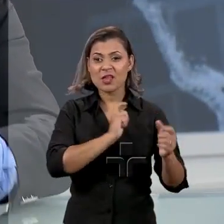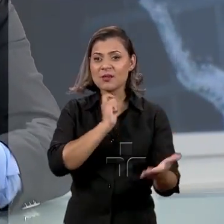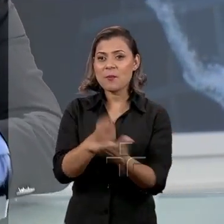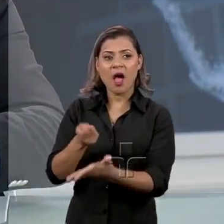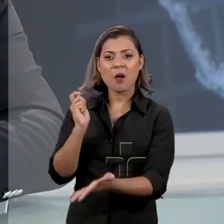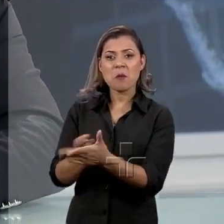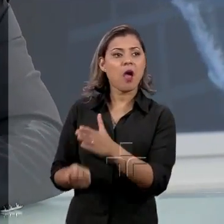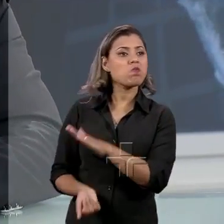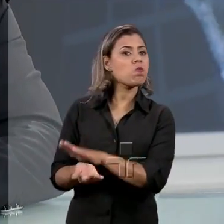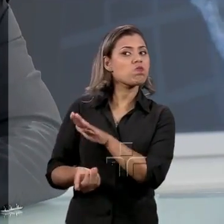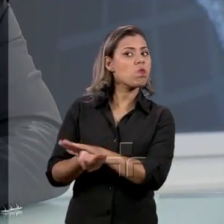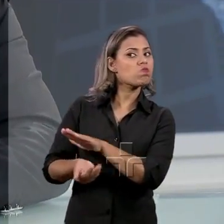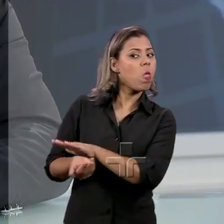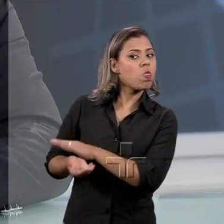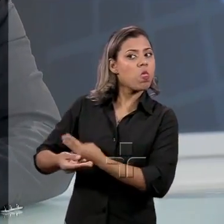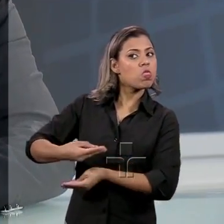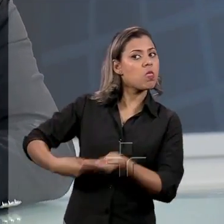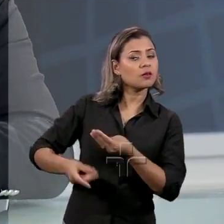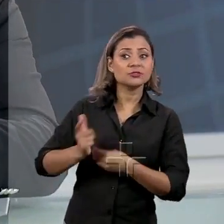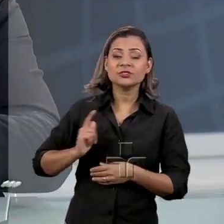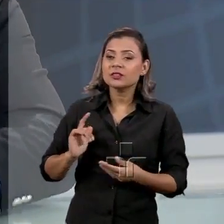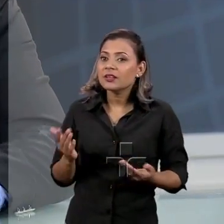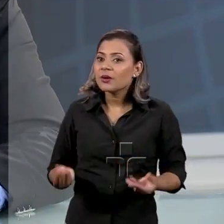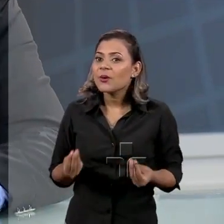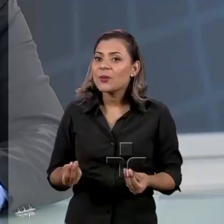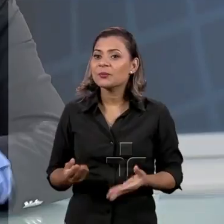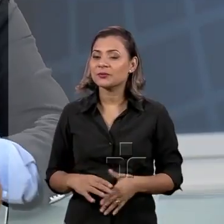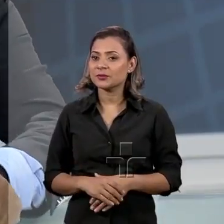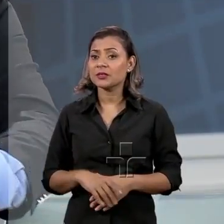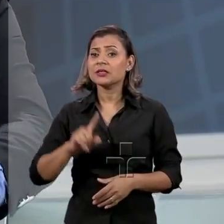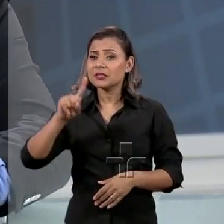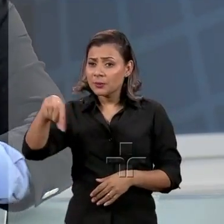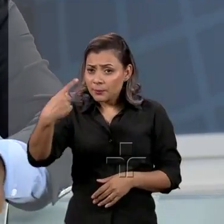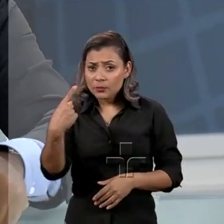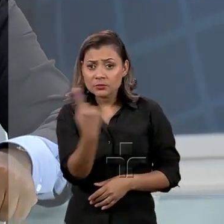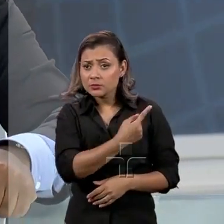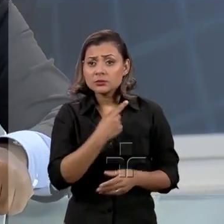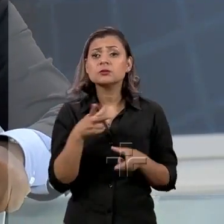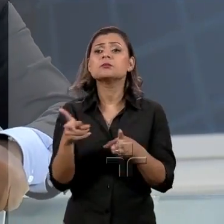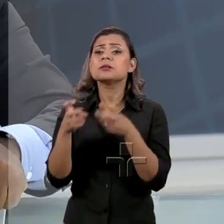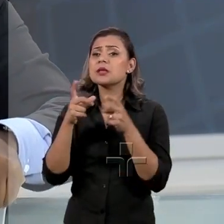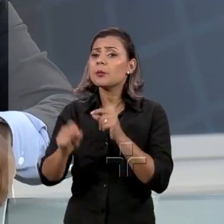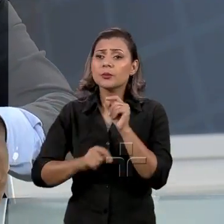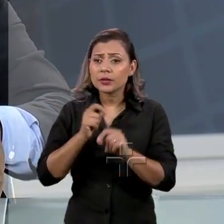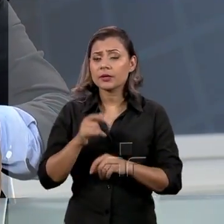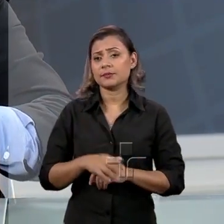interesses de um ou de outro. Não é? E depois a gente vai perceber como essa estrutura